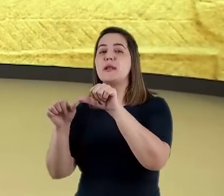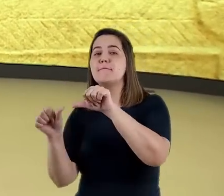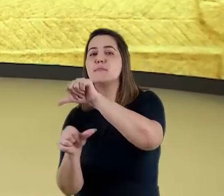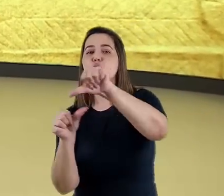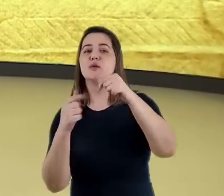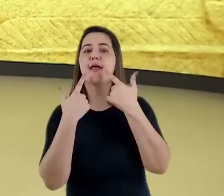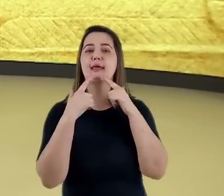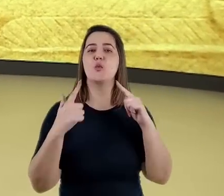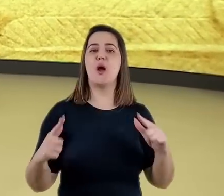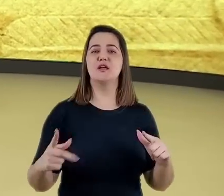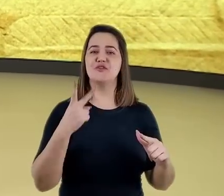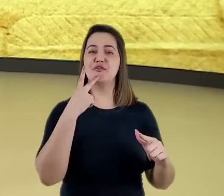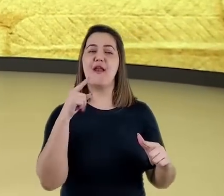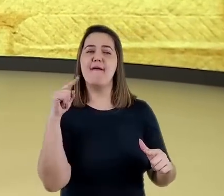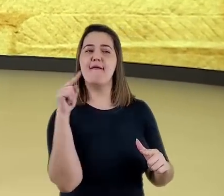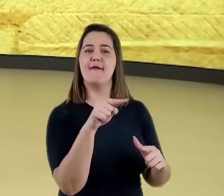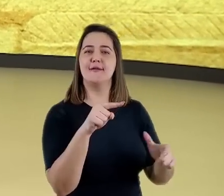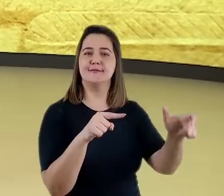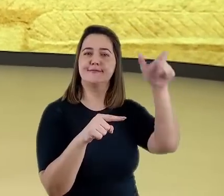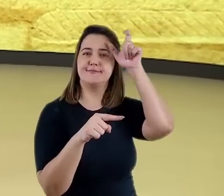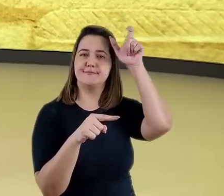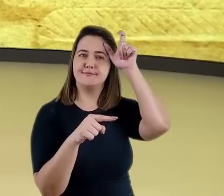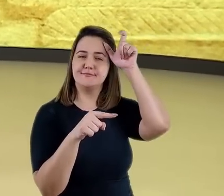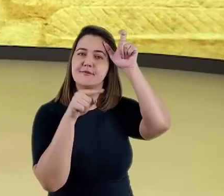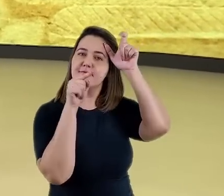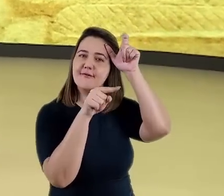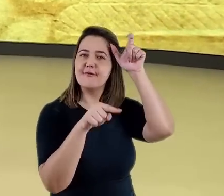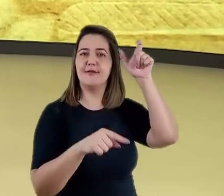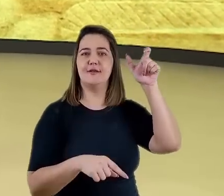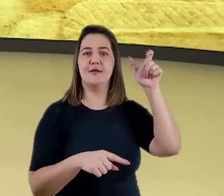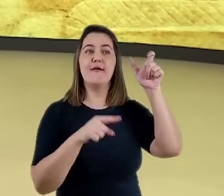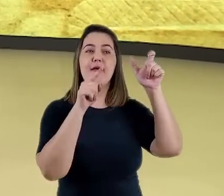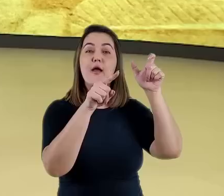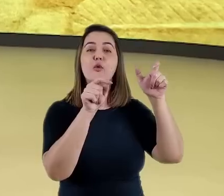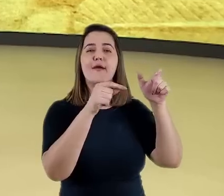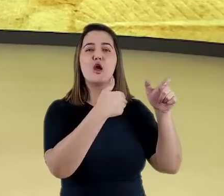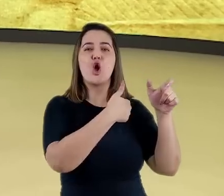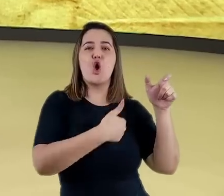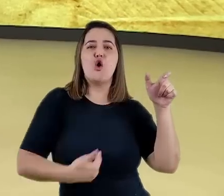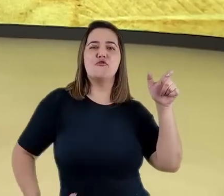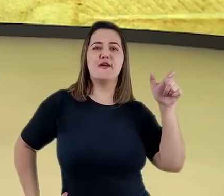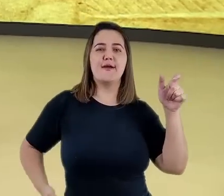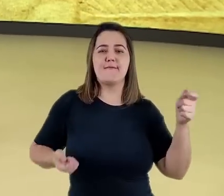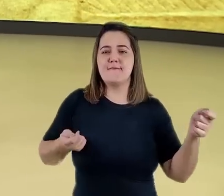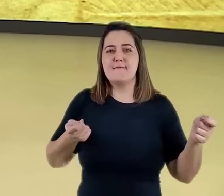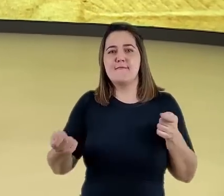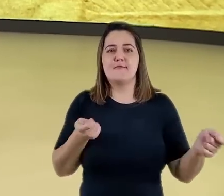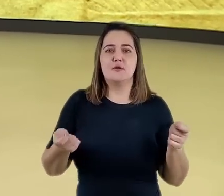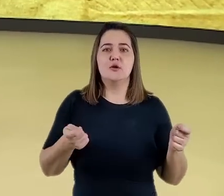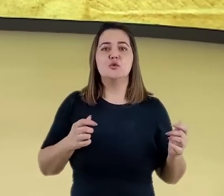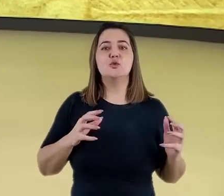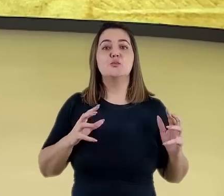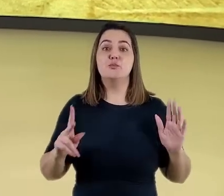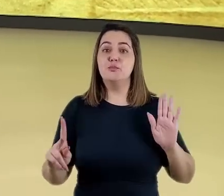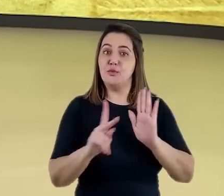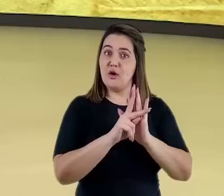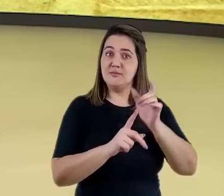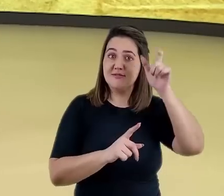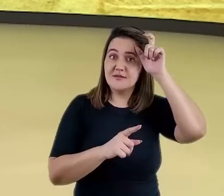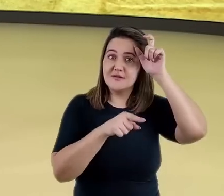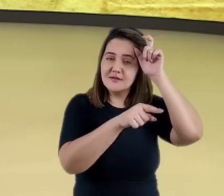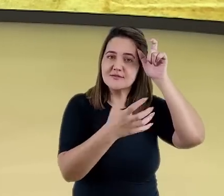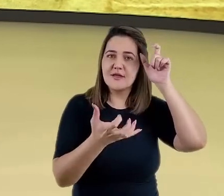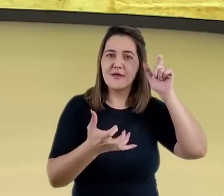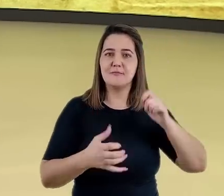falar de um rei cósmico, Meler, o governante sobrenatural de Tiro, que seria, no caso, o